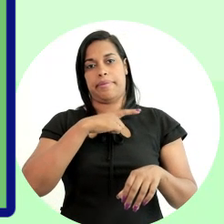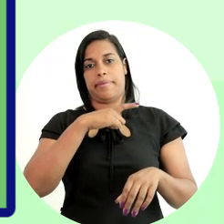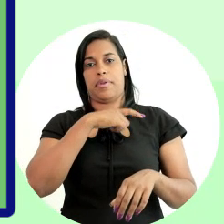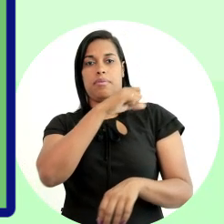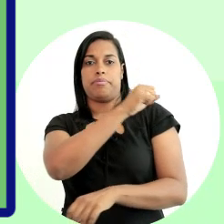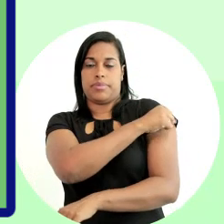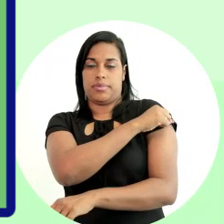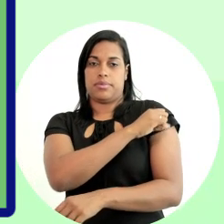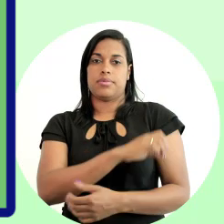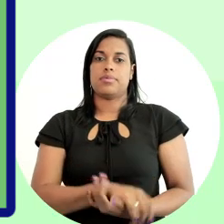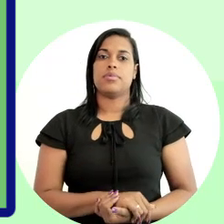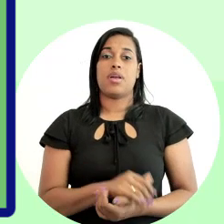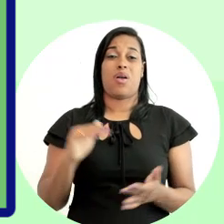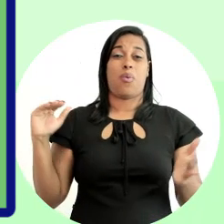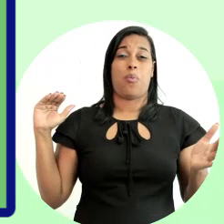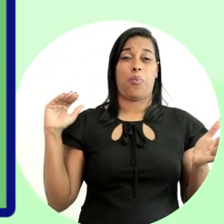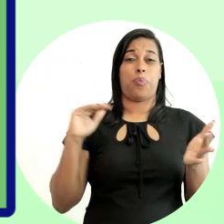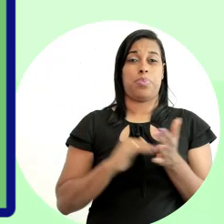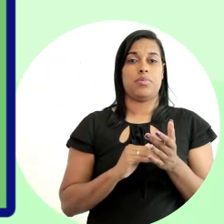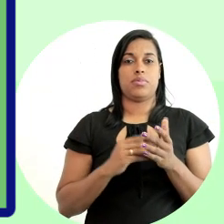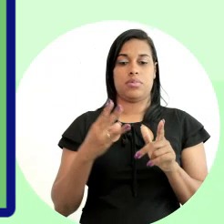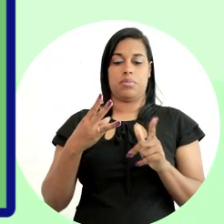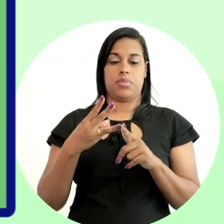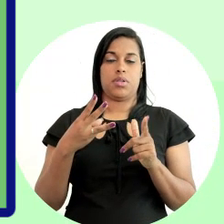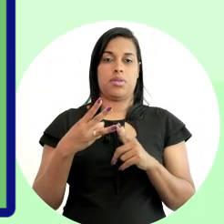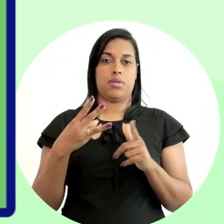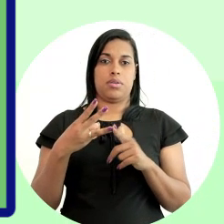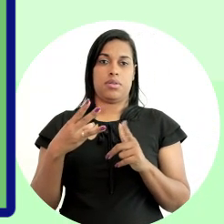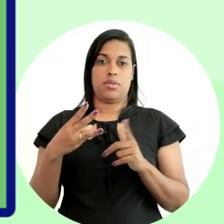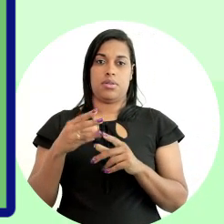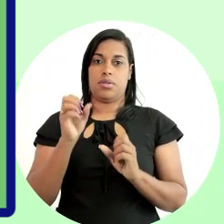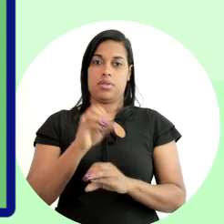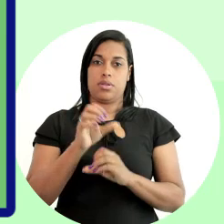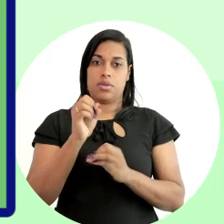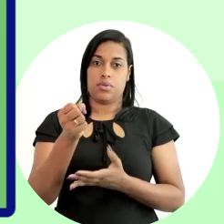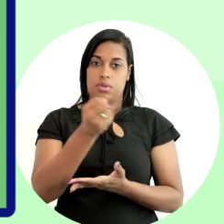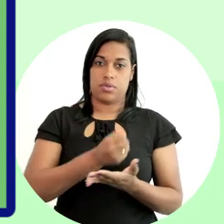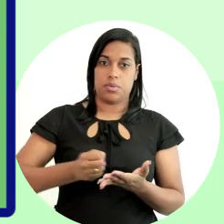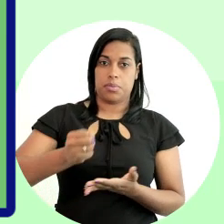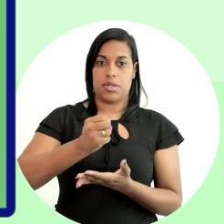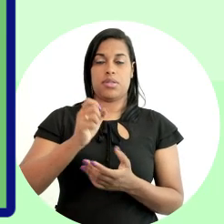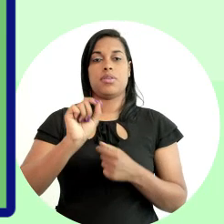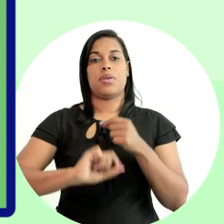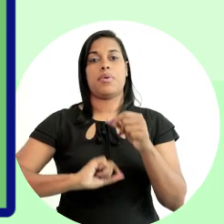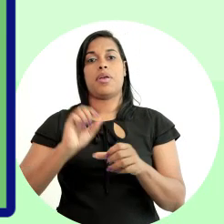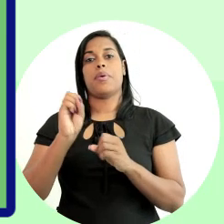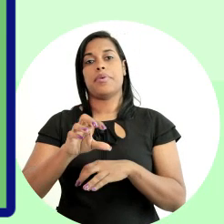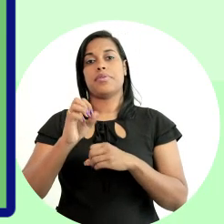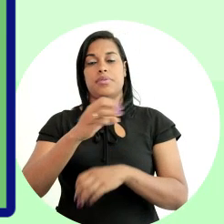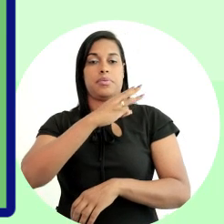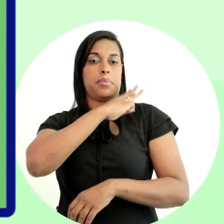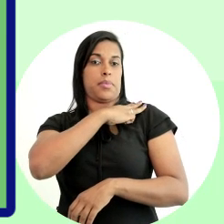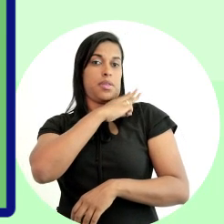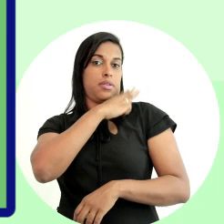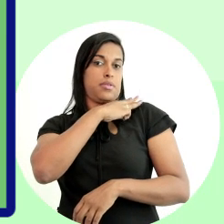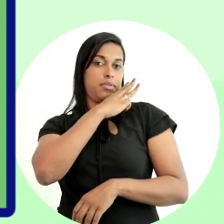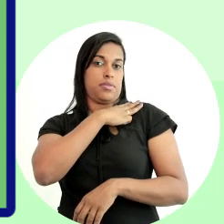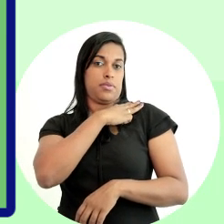ensino fundamental. A última etapa da educação básica é o ensino